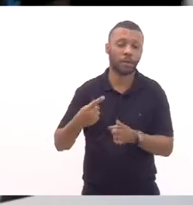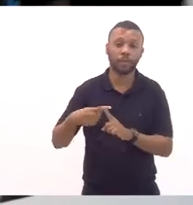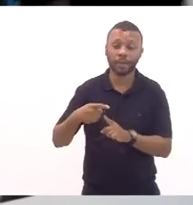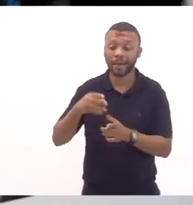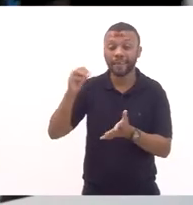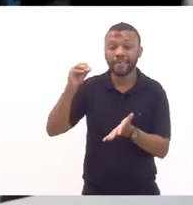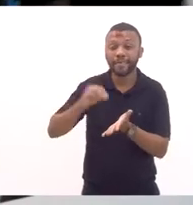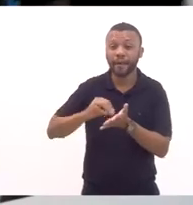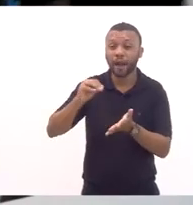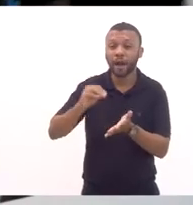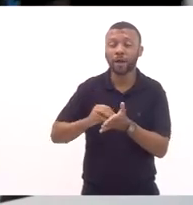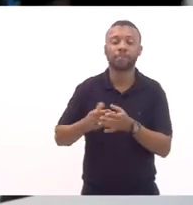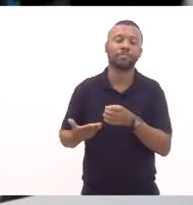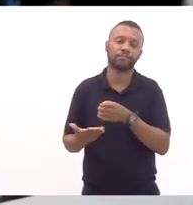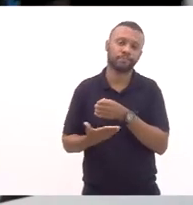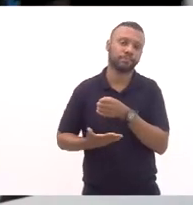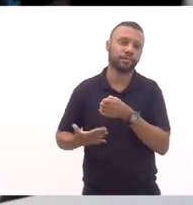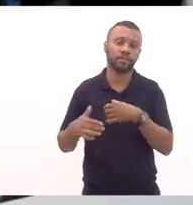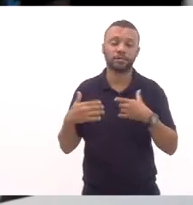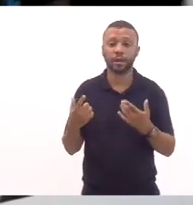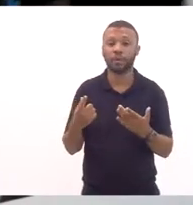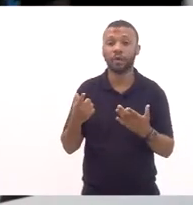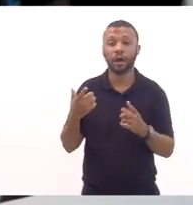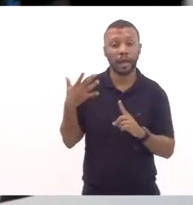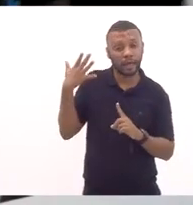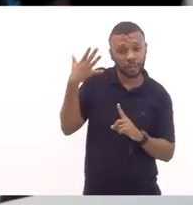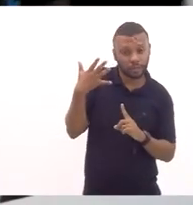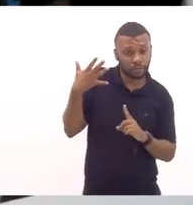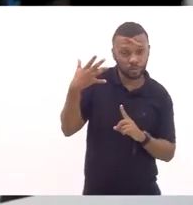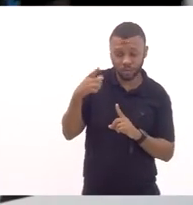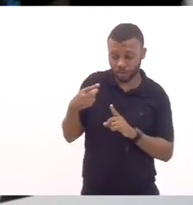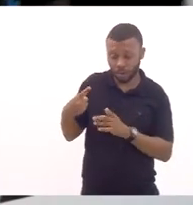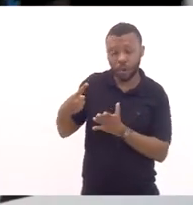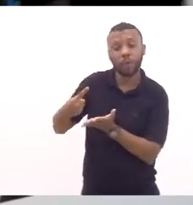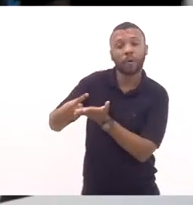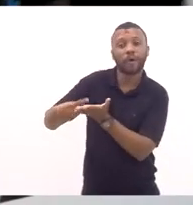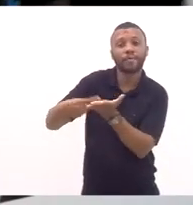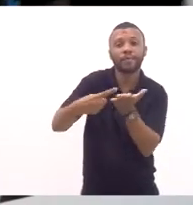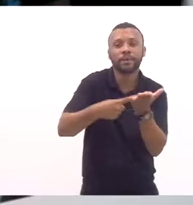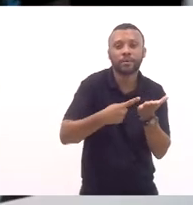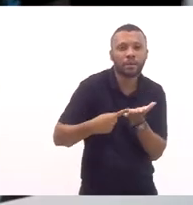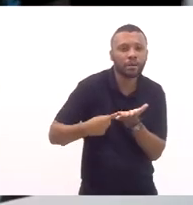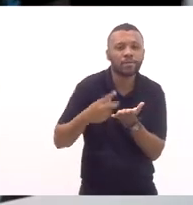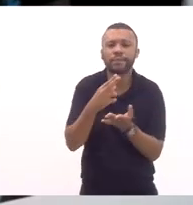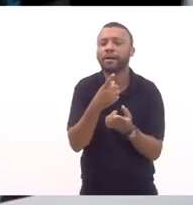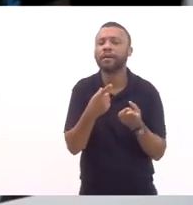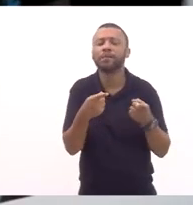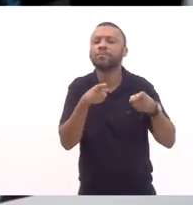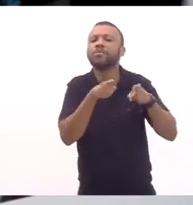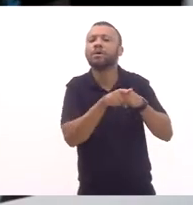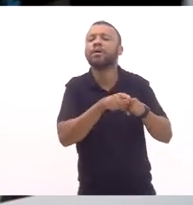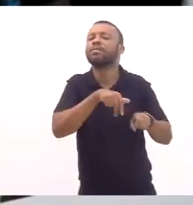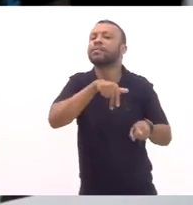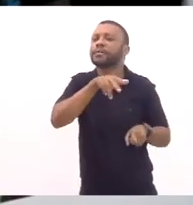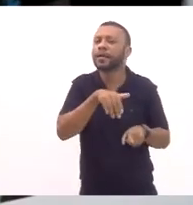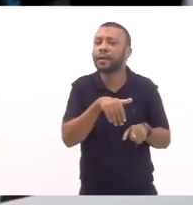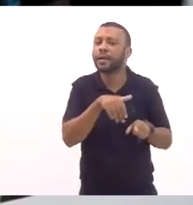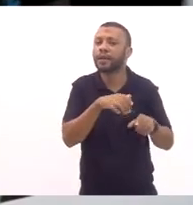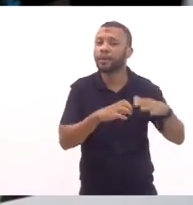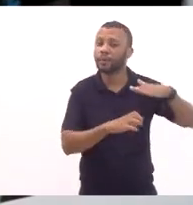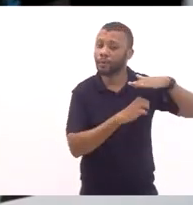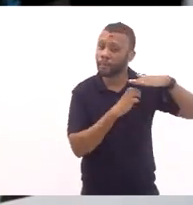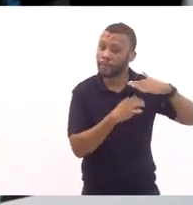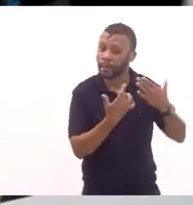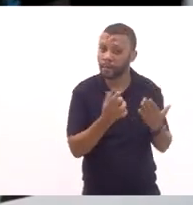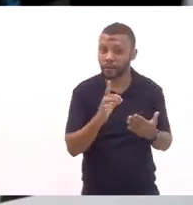piso. E as convenções, vai firmar com quem? Com os escritórios? Quais empresas? Pois tem empresa